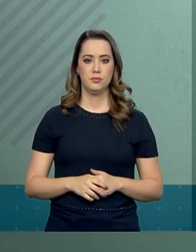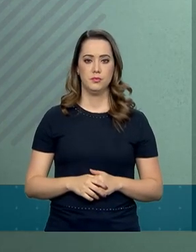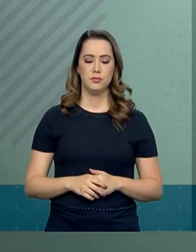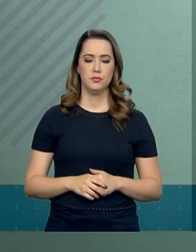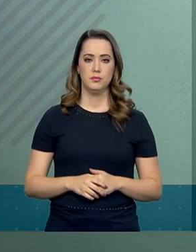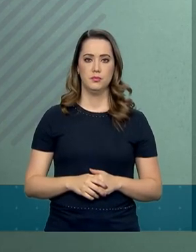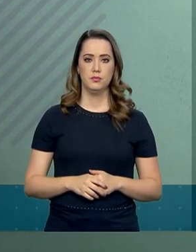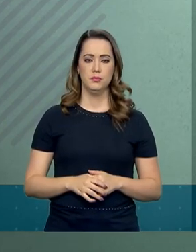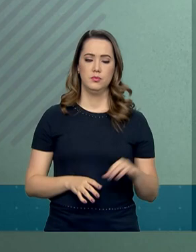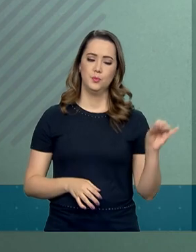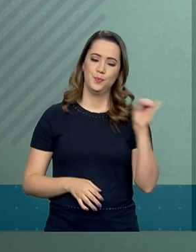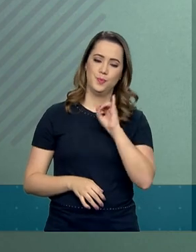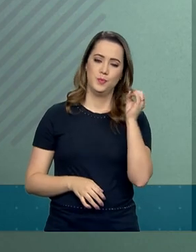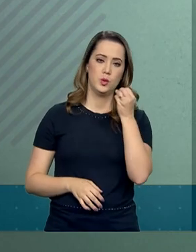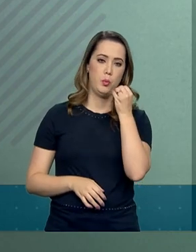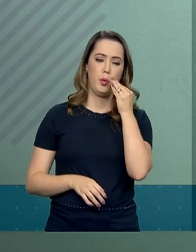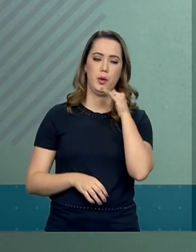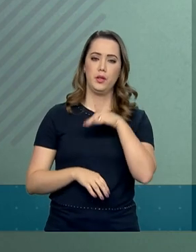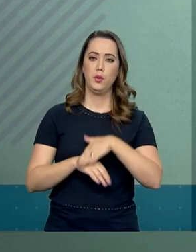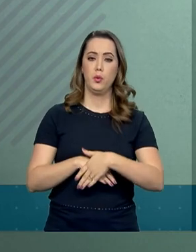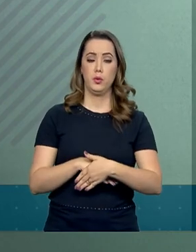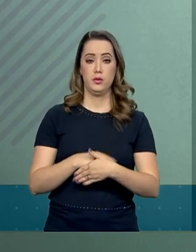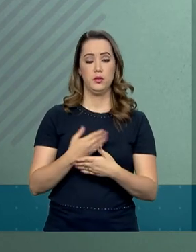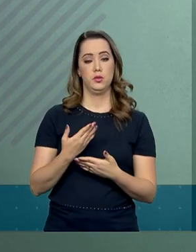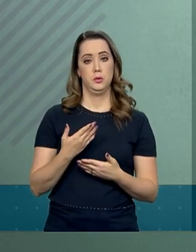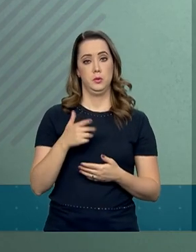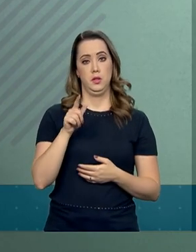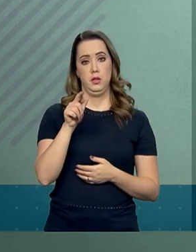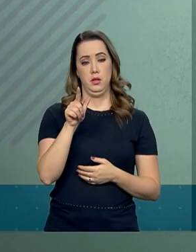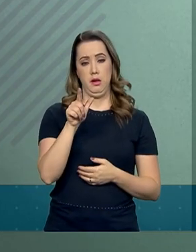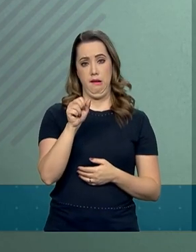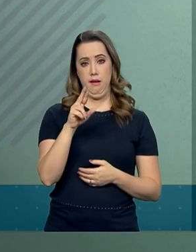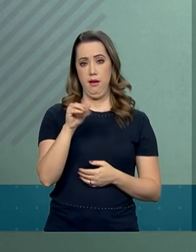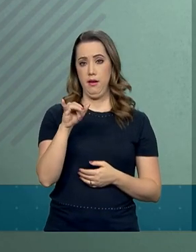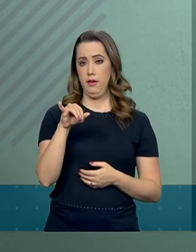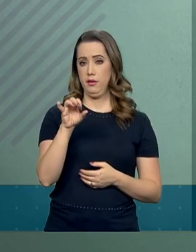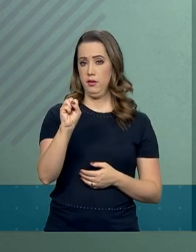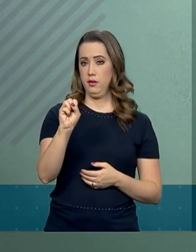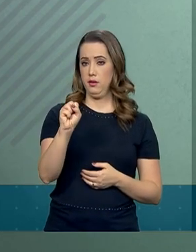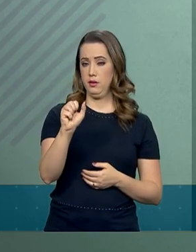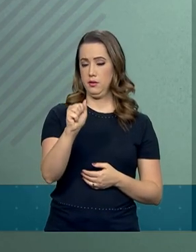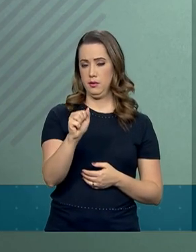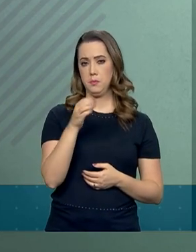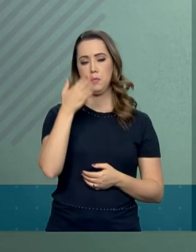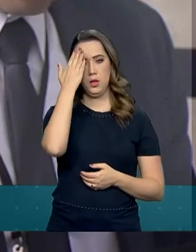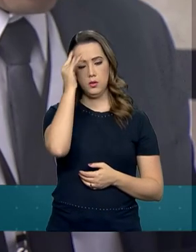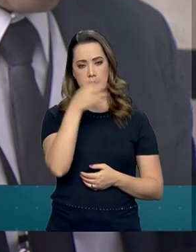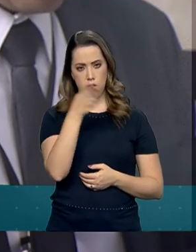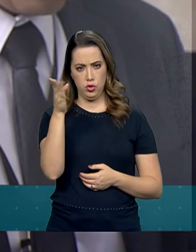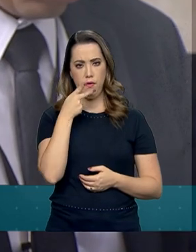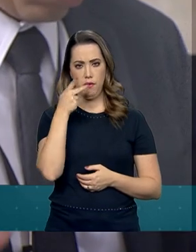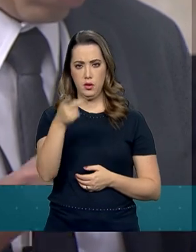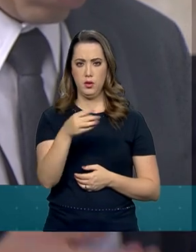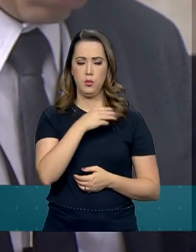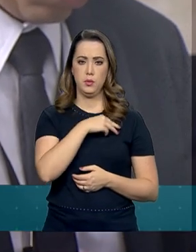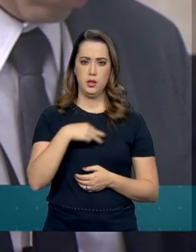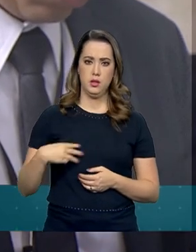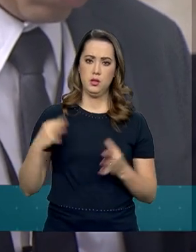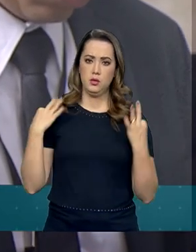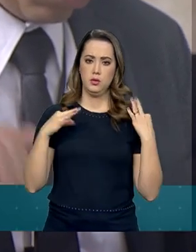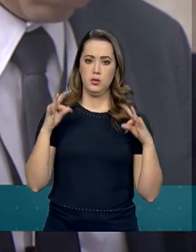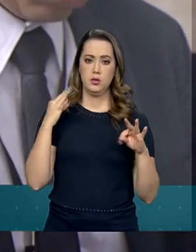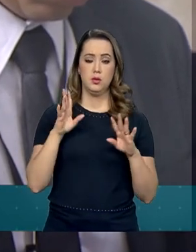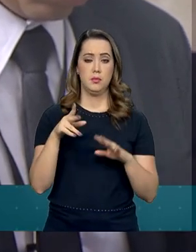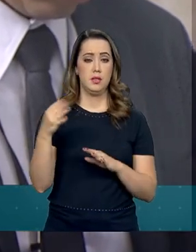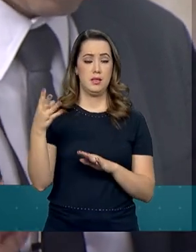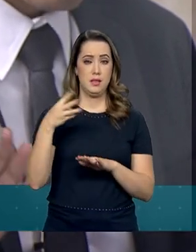na noite quarta voz larissa rodrigues do metrô por favor eu sei que você já comentou a questão do ministro do turismo mas a informação que a gente tem vindo lá do